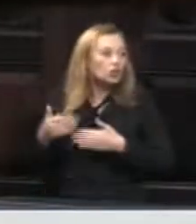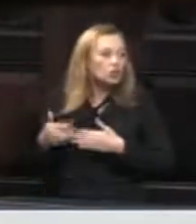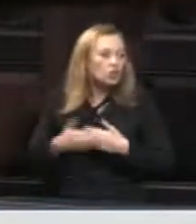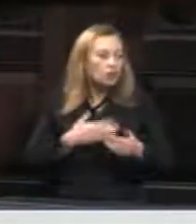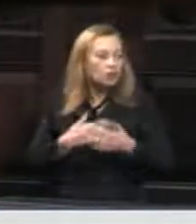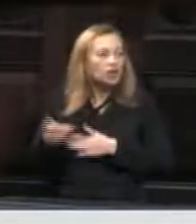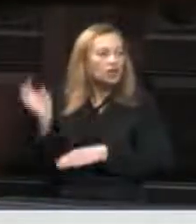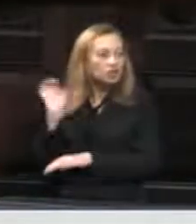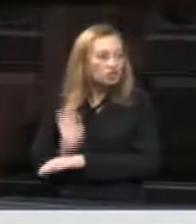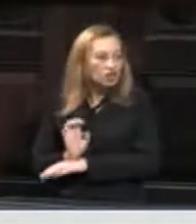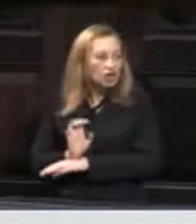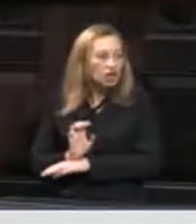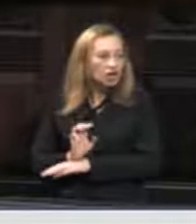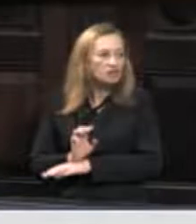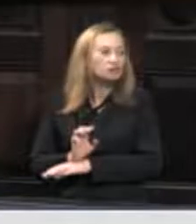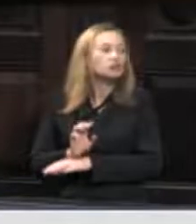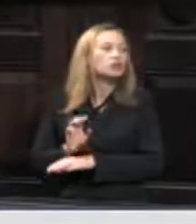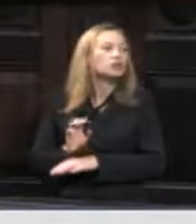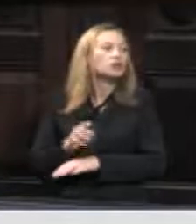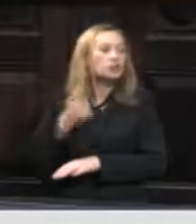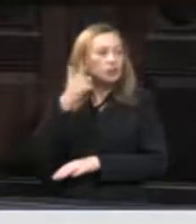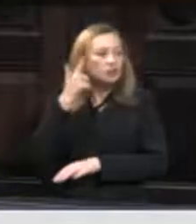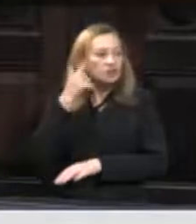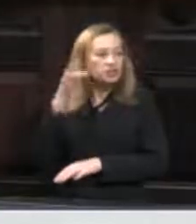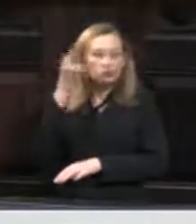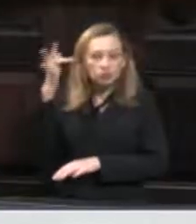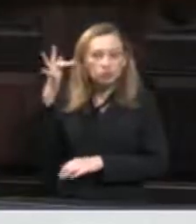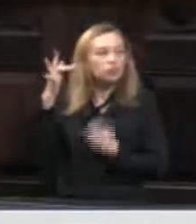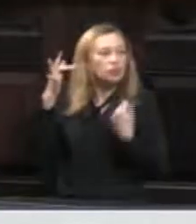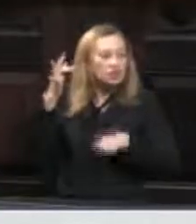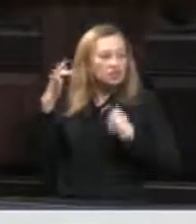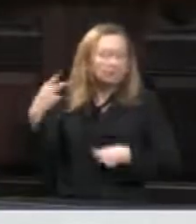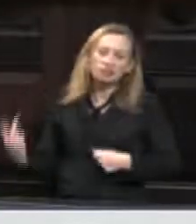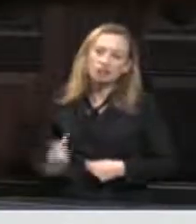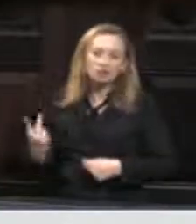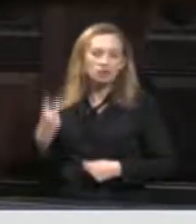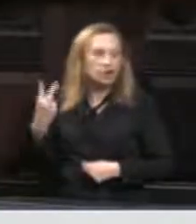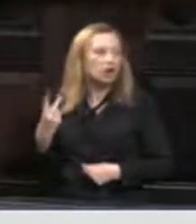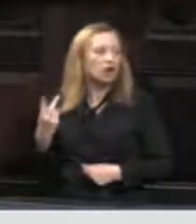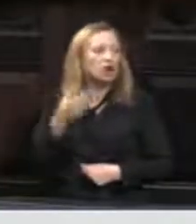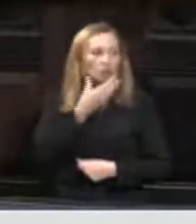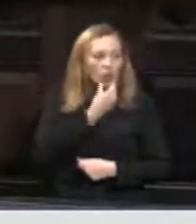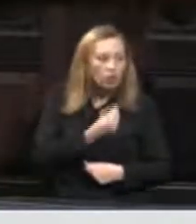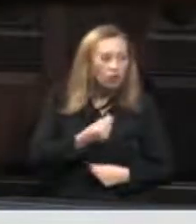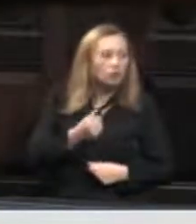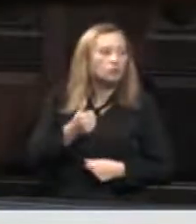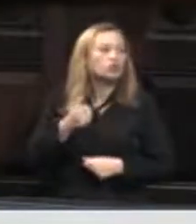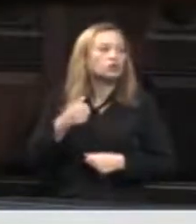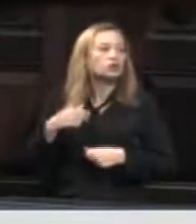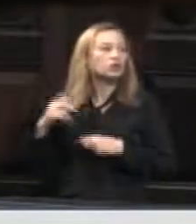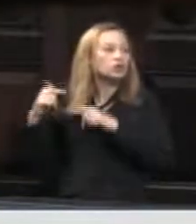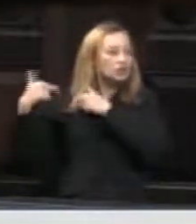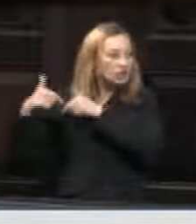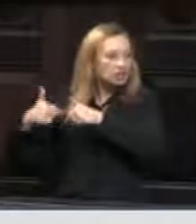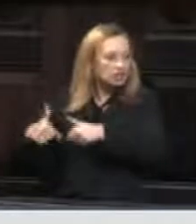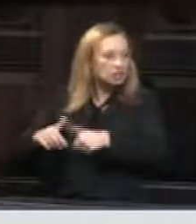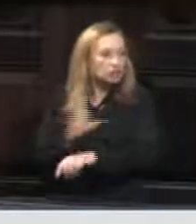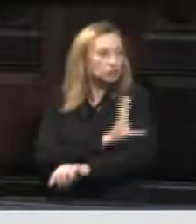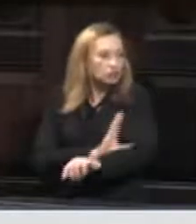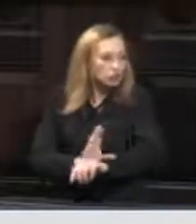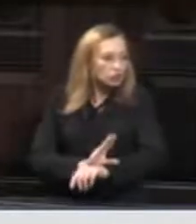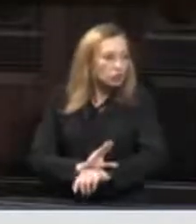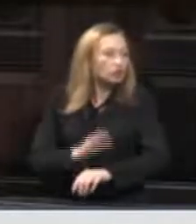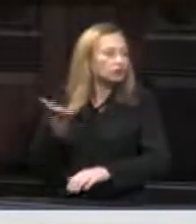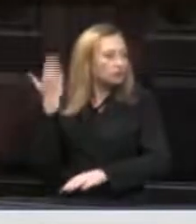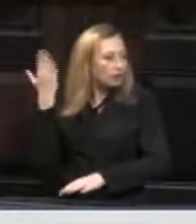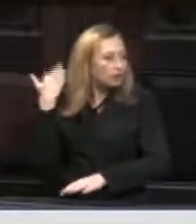em especial um futuro para a sua juventude, precisa valorizar o ontem, precisa valorizar a tradição cultural e o seu passado.